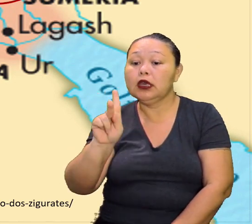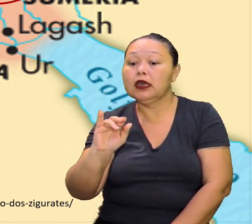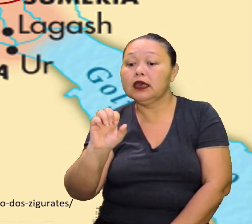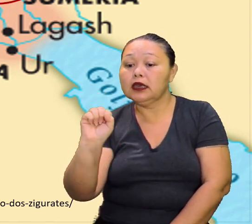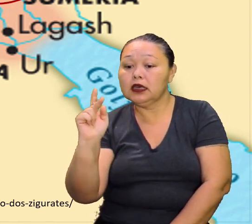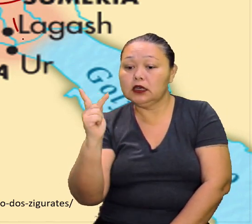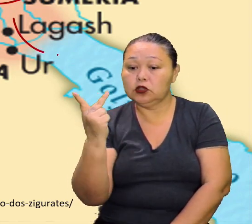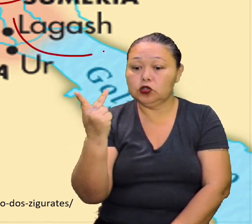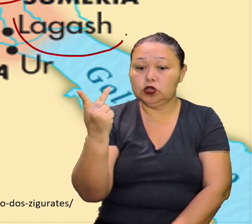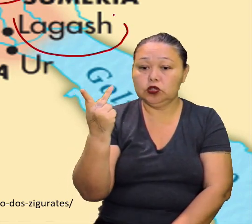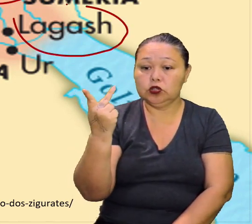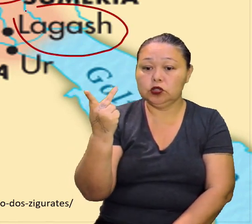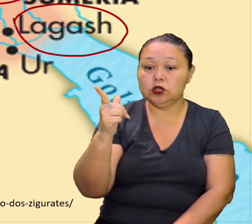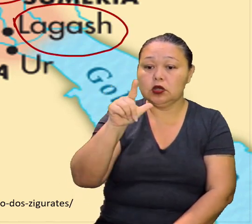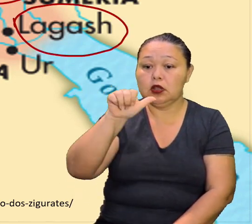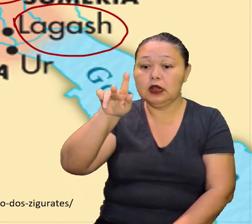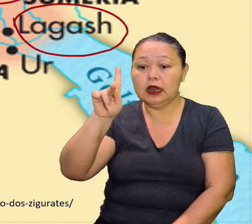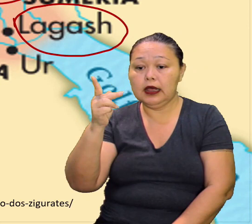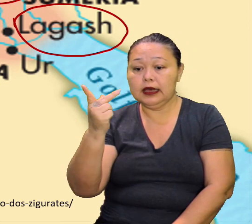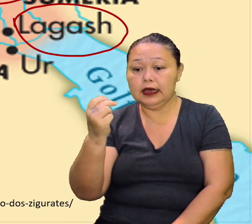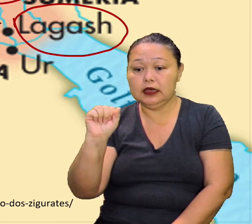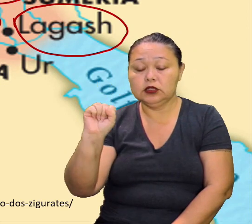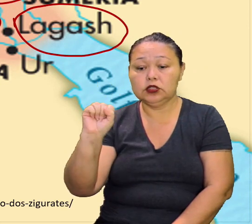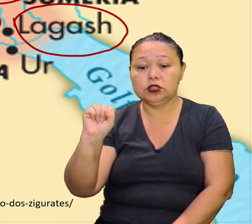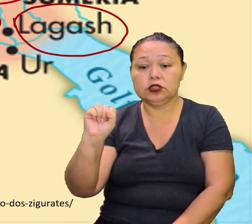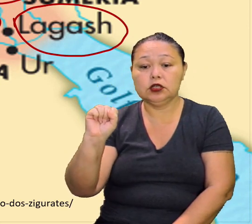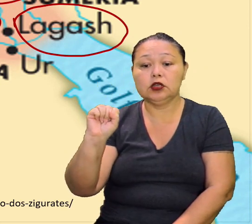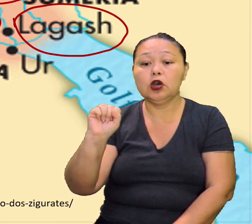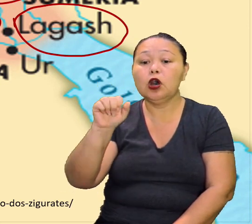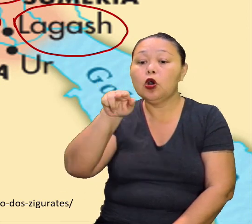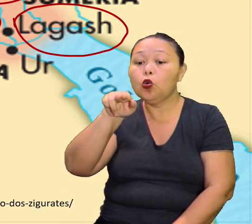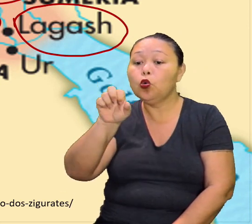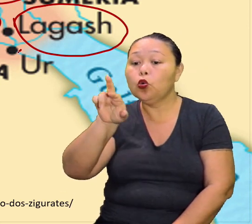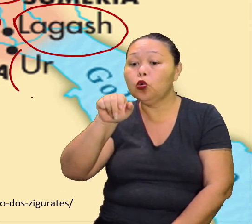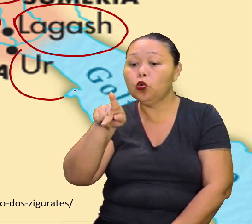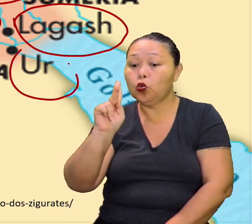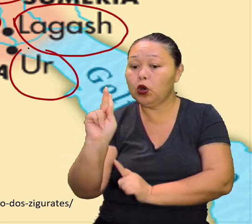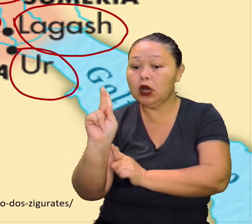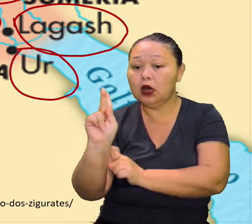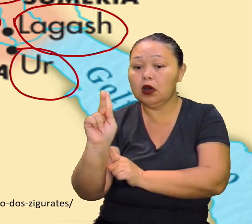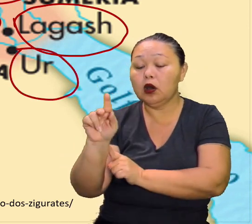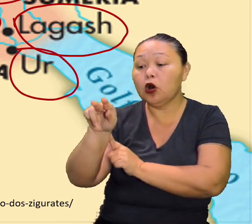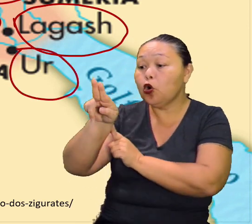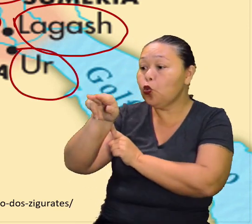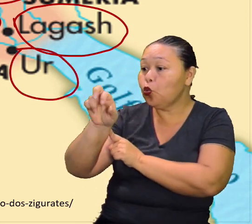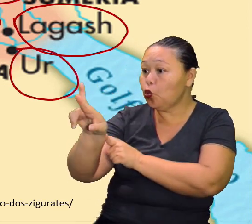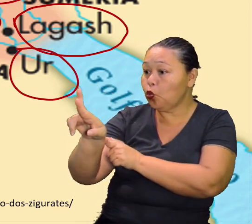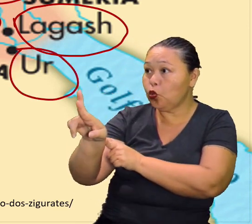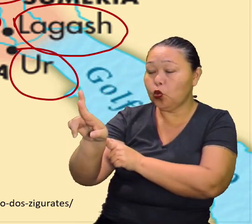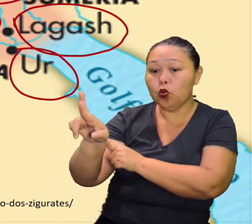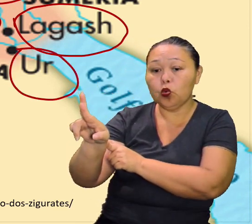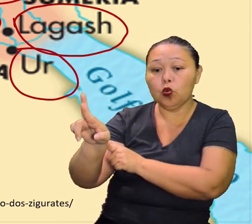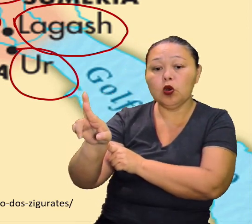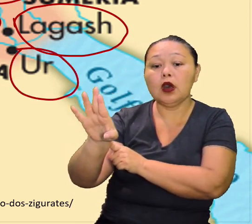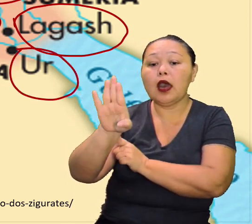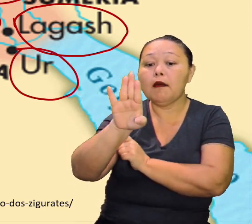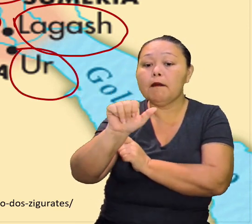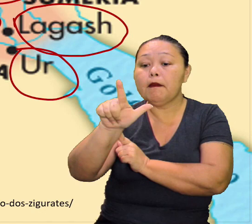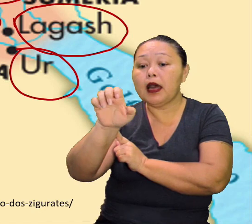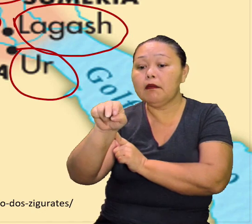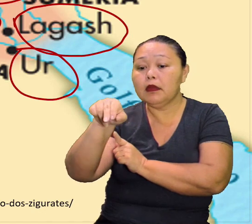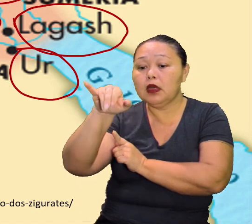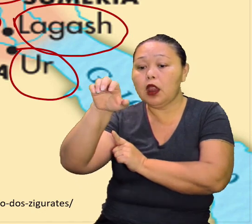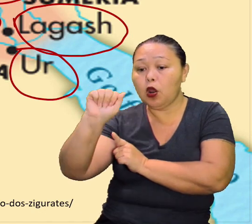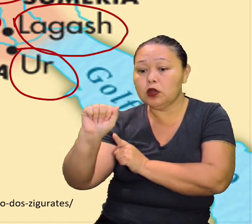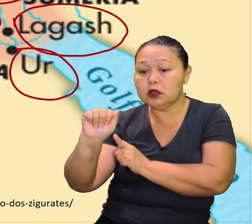Kish, Lagash, Uruca, Ur e Babilônia.